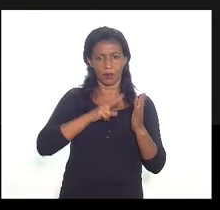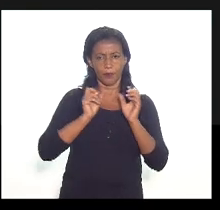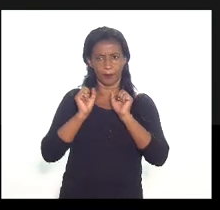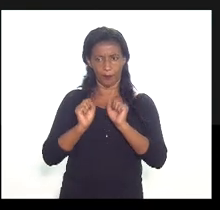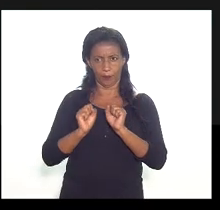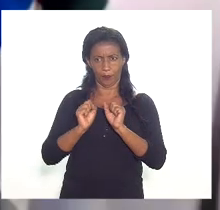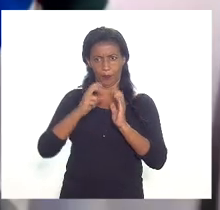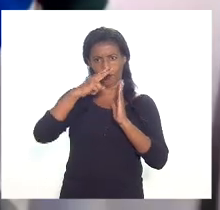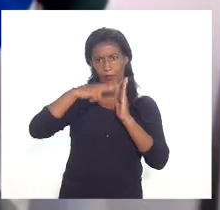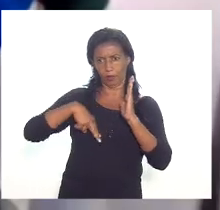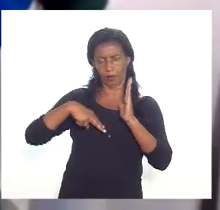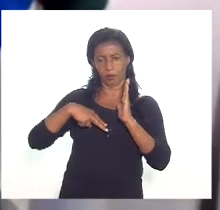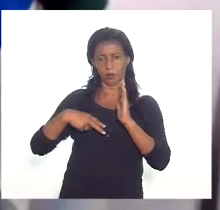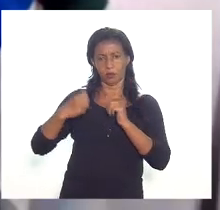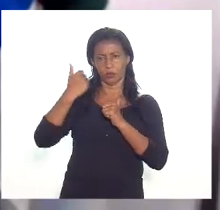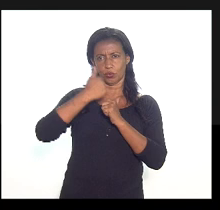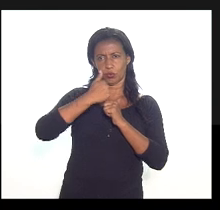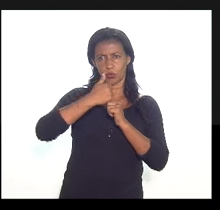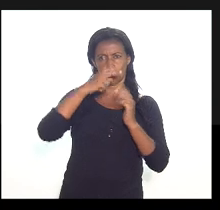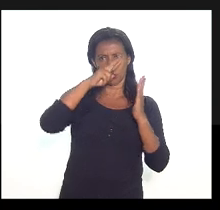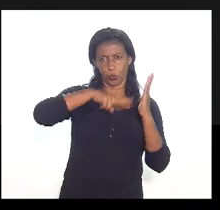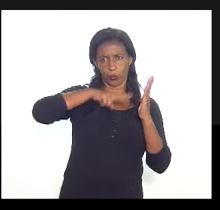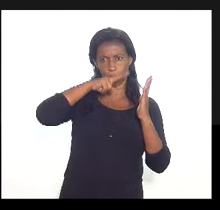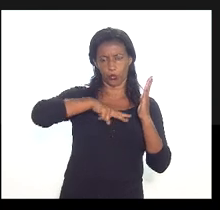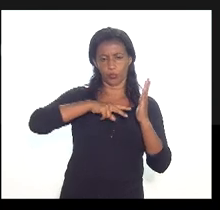Vossa Excelência pode ler o substitutivo, por favor?